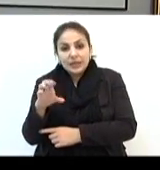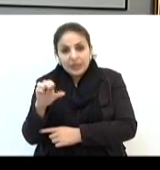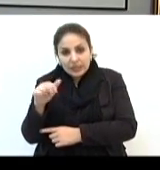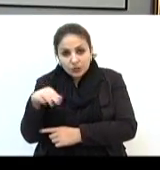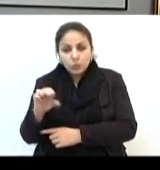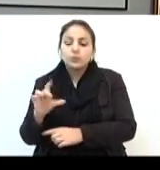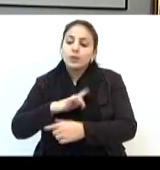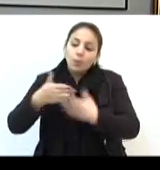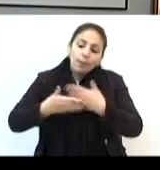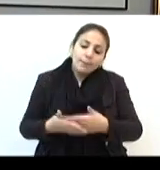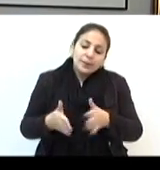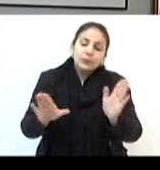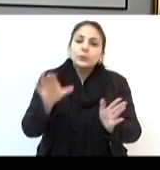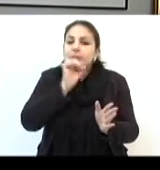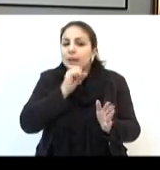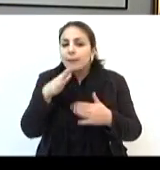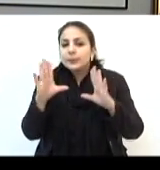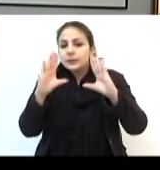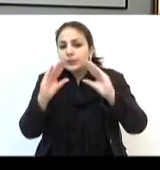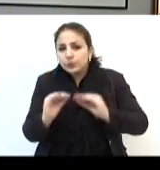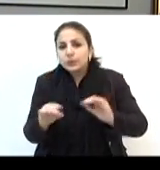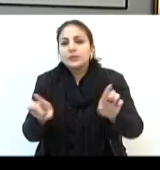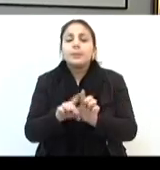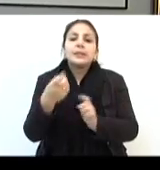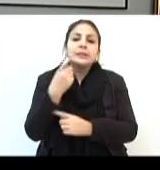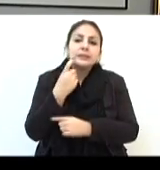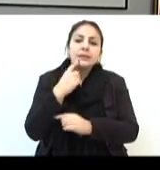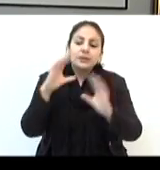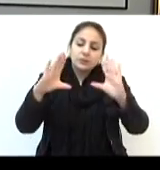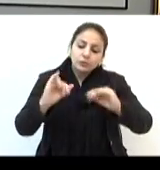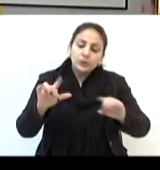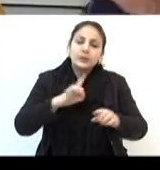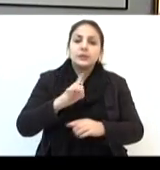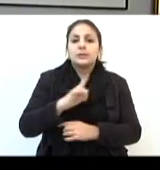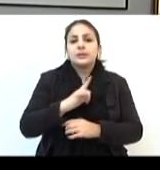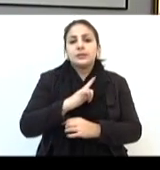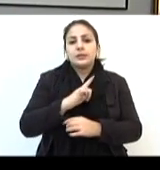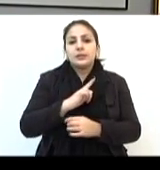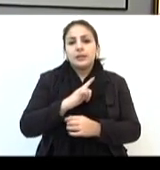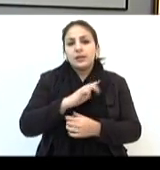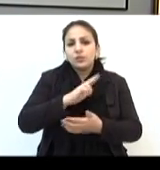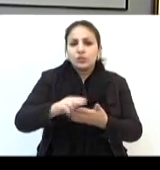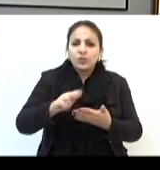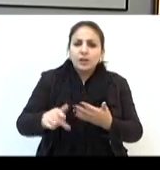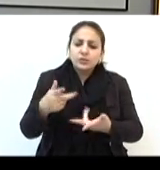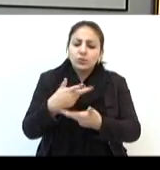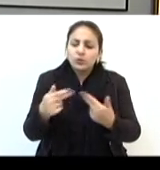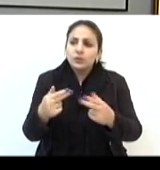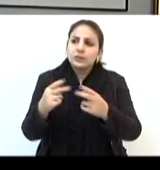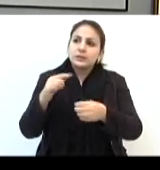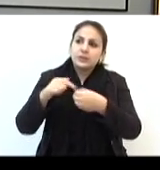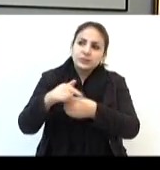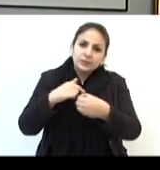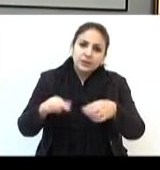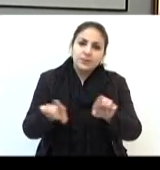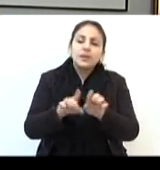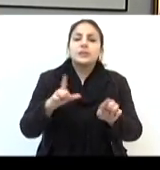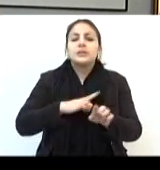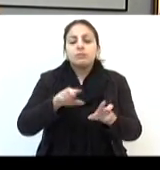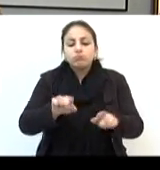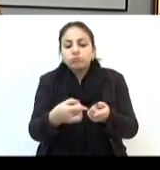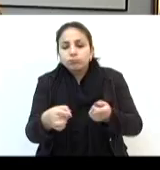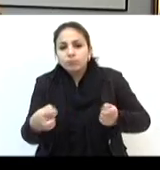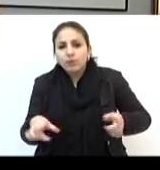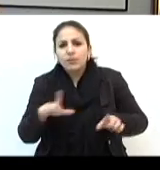noite, sábado de noite, lá, sexta de noite também, no Pulador. Vai ter ônibus da cidade, vai ter churrasco, vai ter,